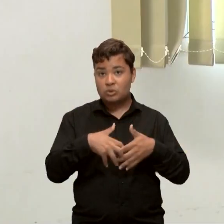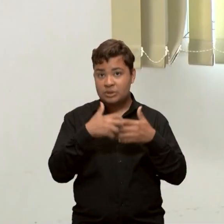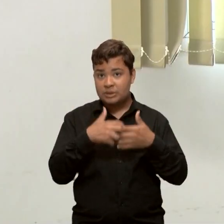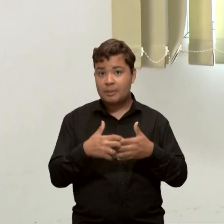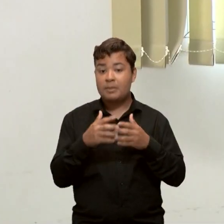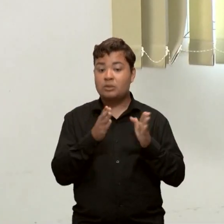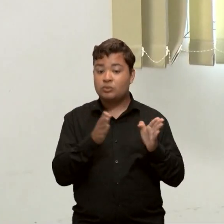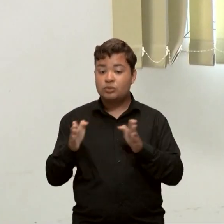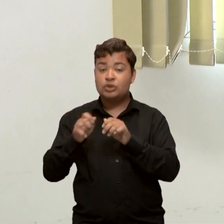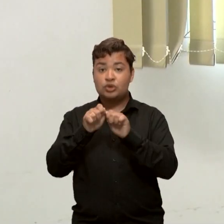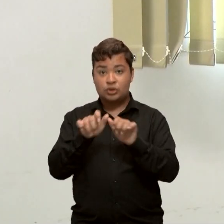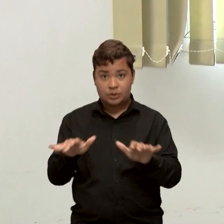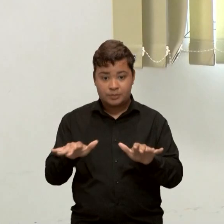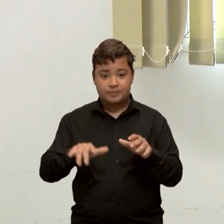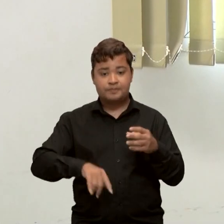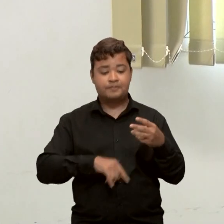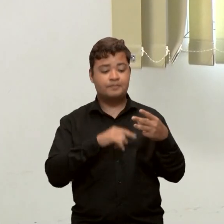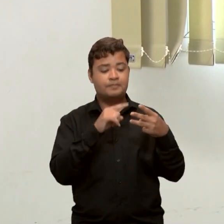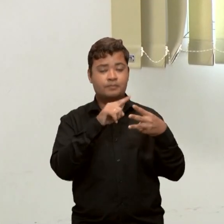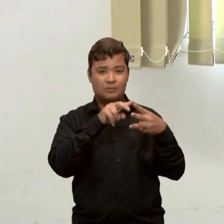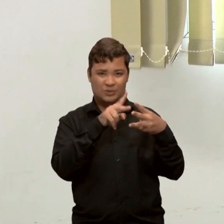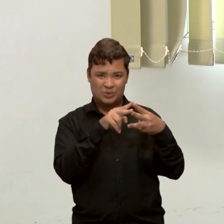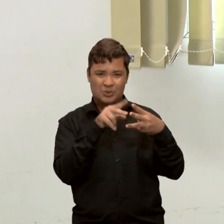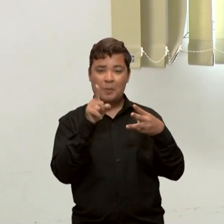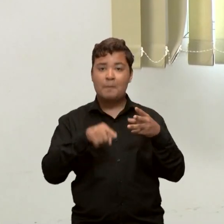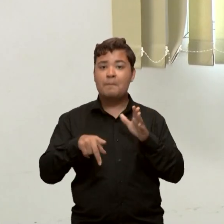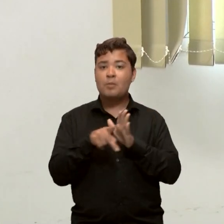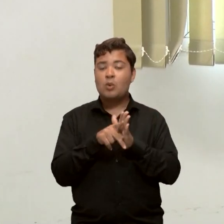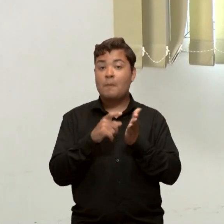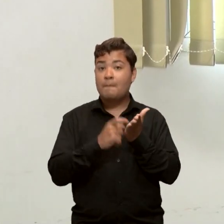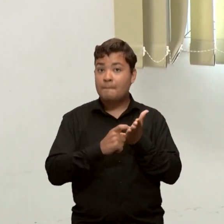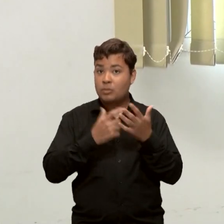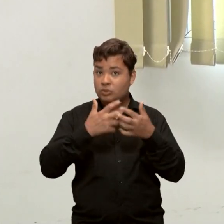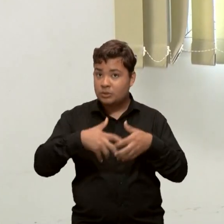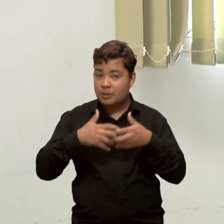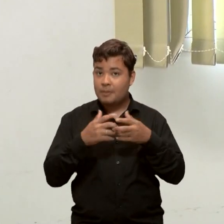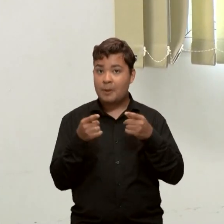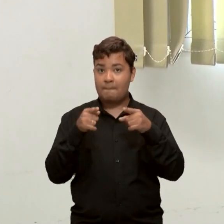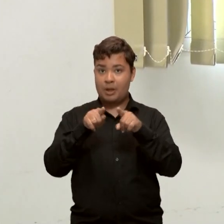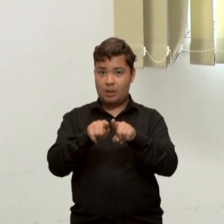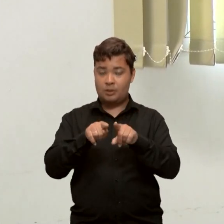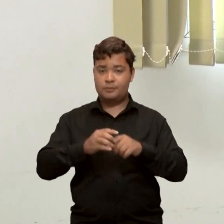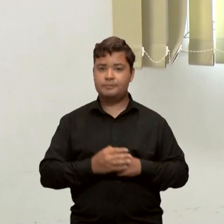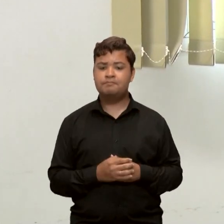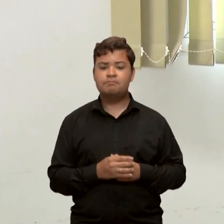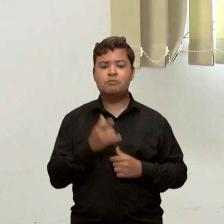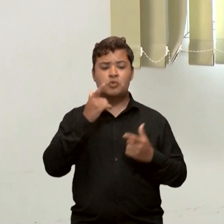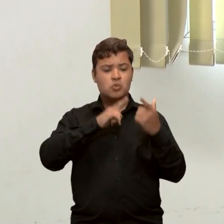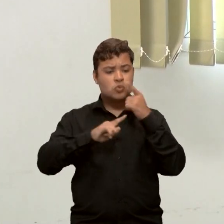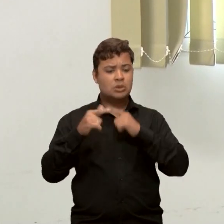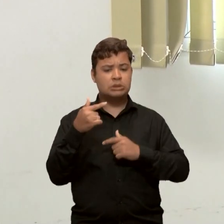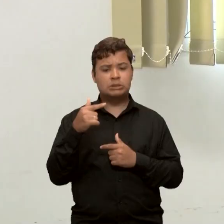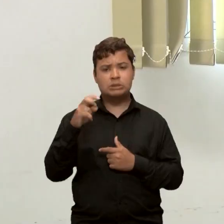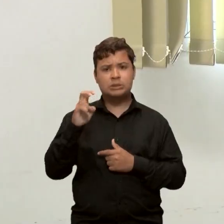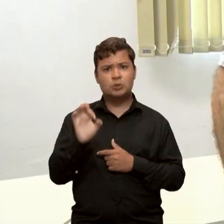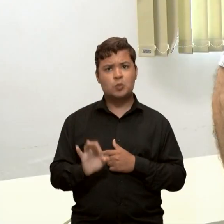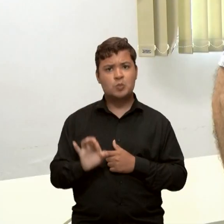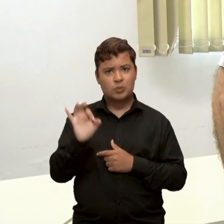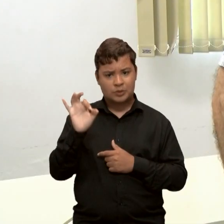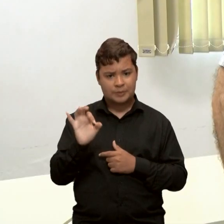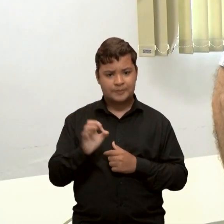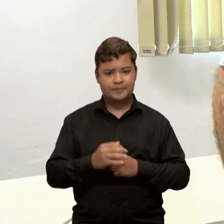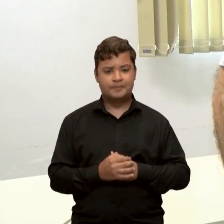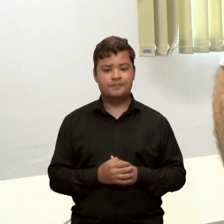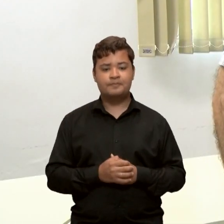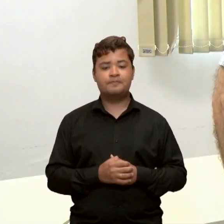de processamento paralelo. E o ganho foi de até 65% comparado com os trabalhos anteriores.